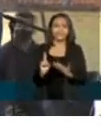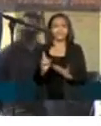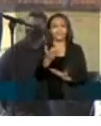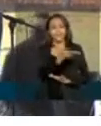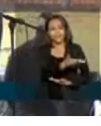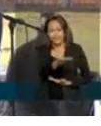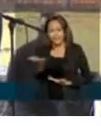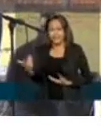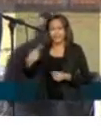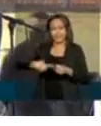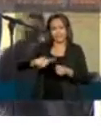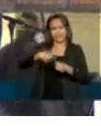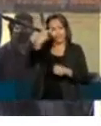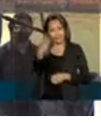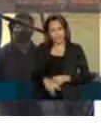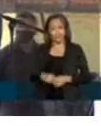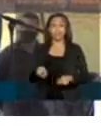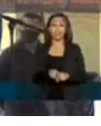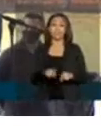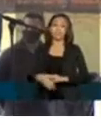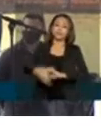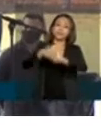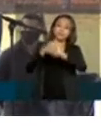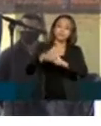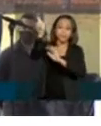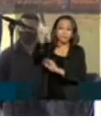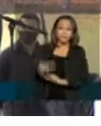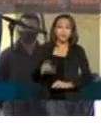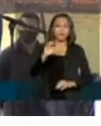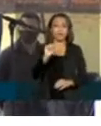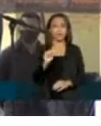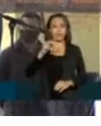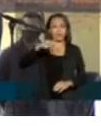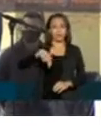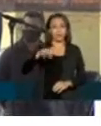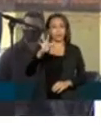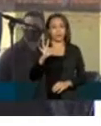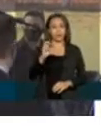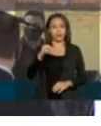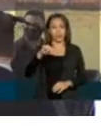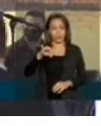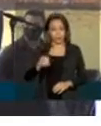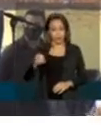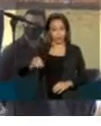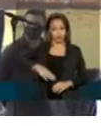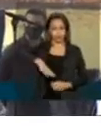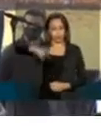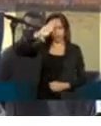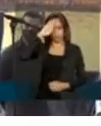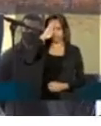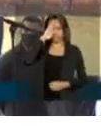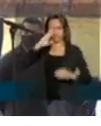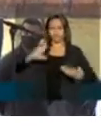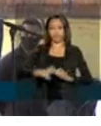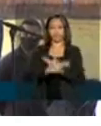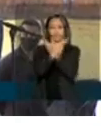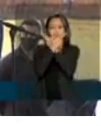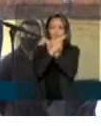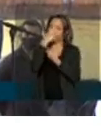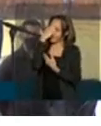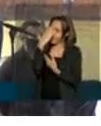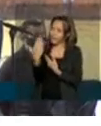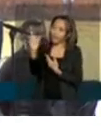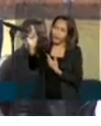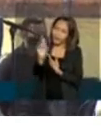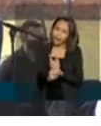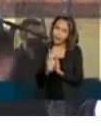Corumbá. Saudar o nosso tenente brigadeiro Antônio Carlos Moretti, comandante da Aeronáutica. Obrigado pela presença,